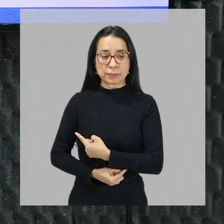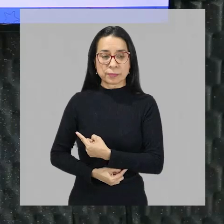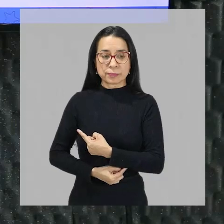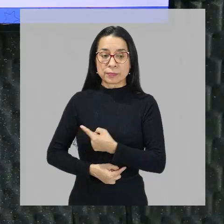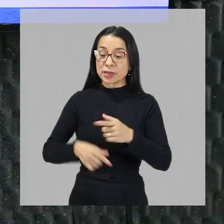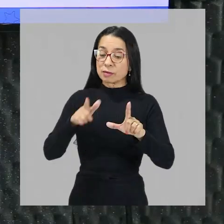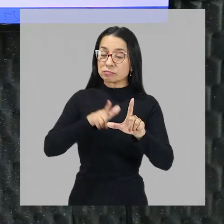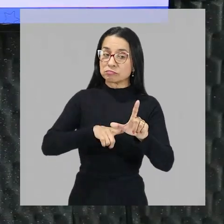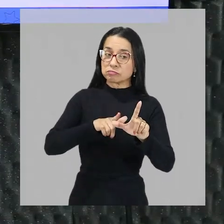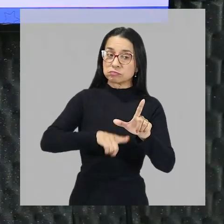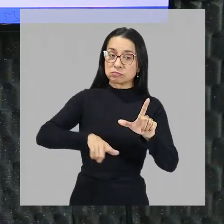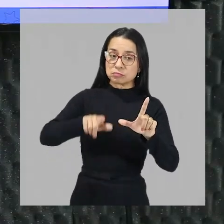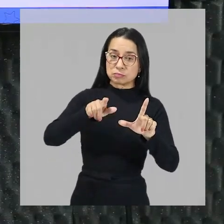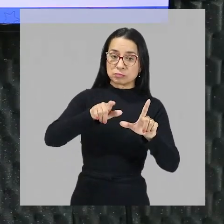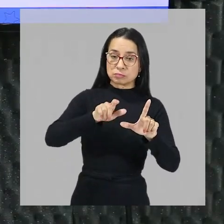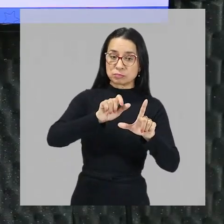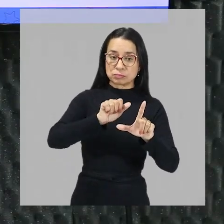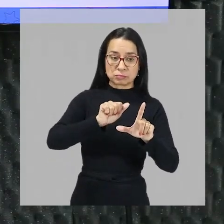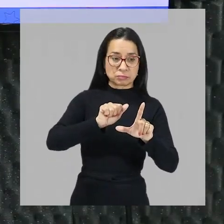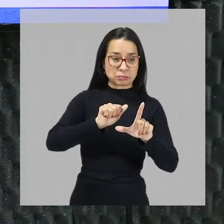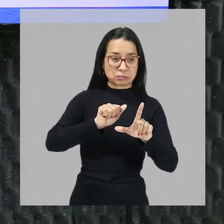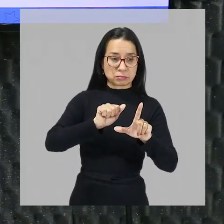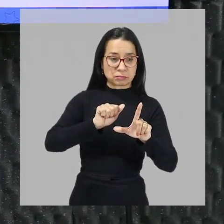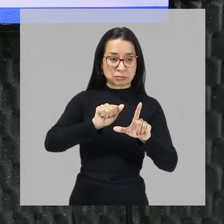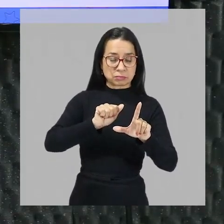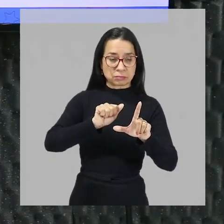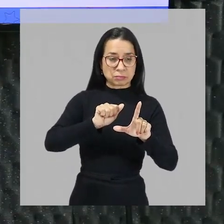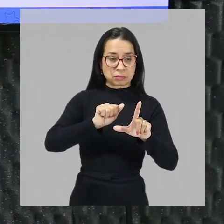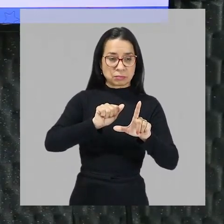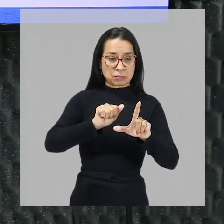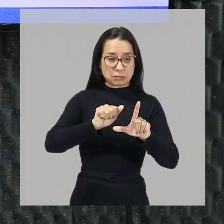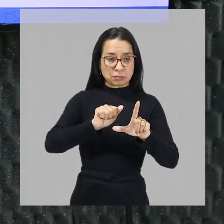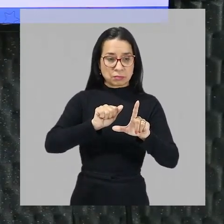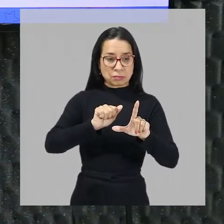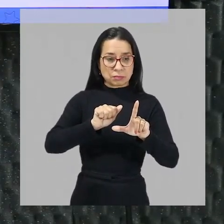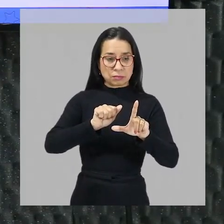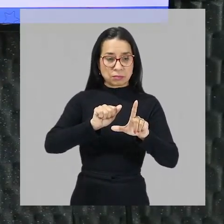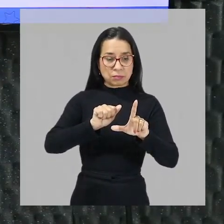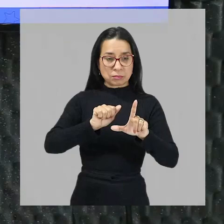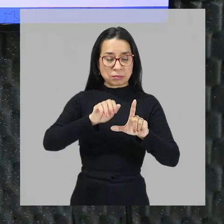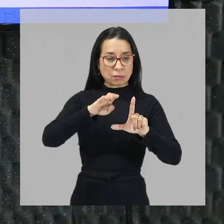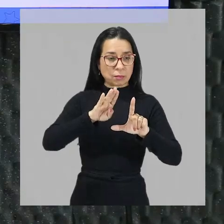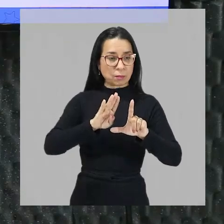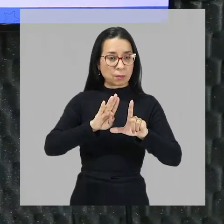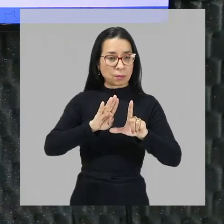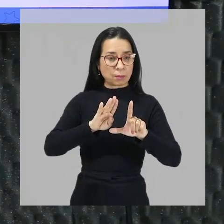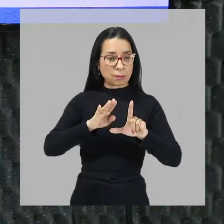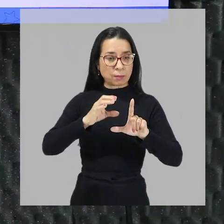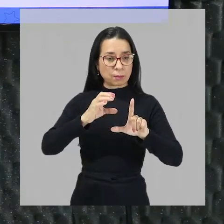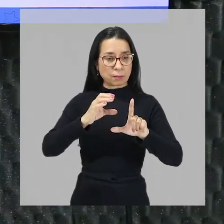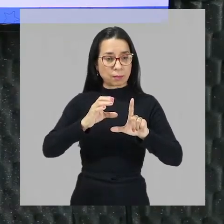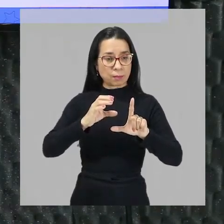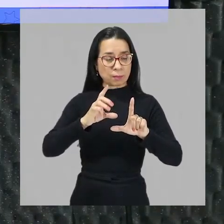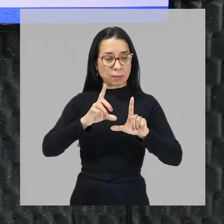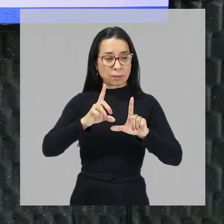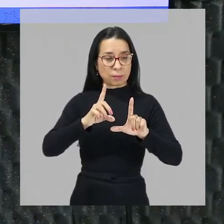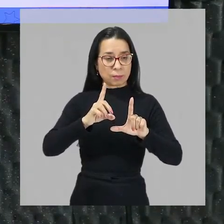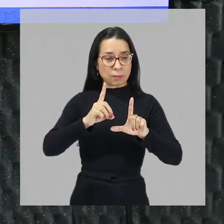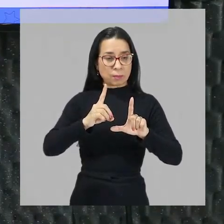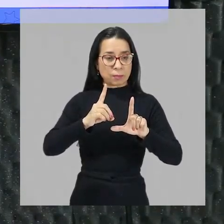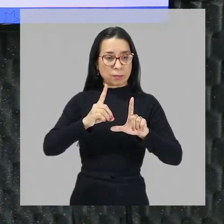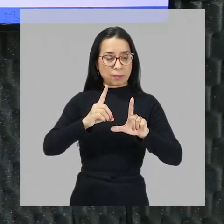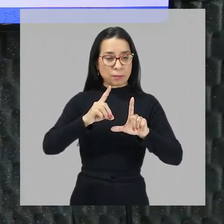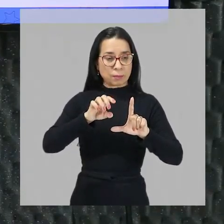ele diz, são reconhecidos, olha só, direitos originários sobre as suas terras, ou seja,